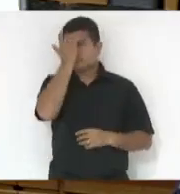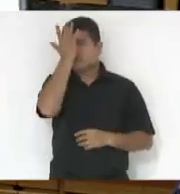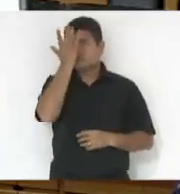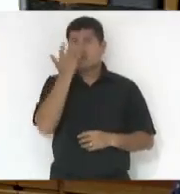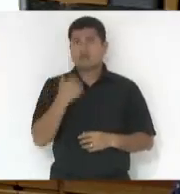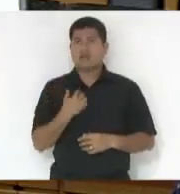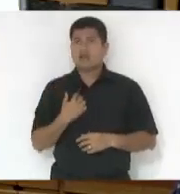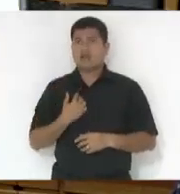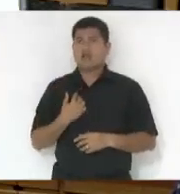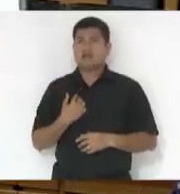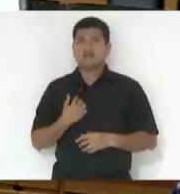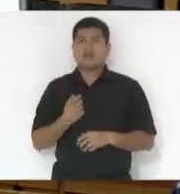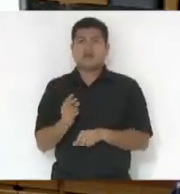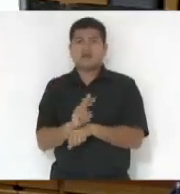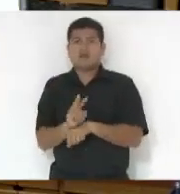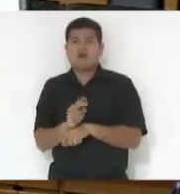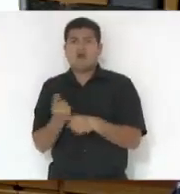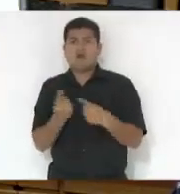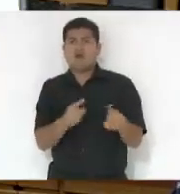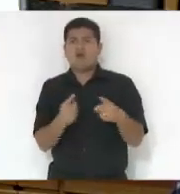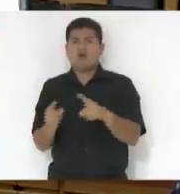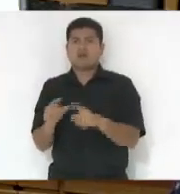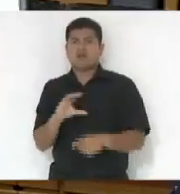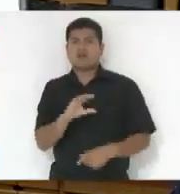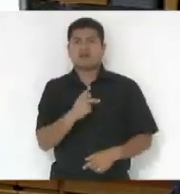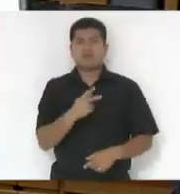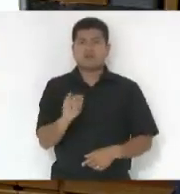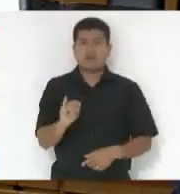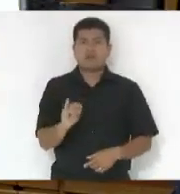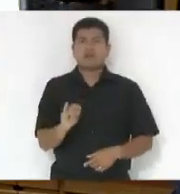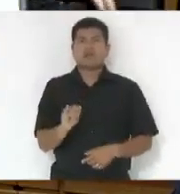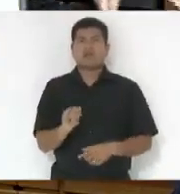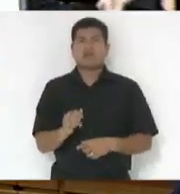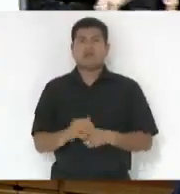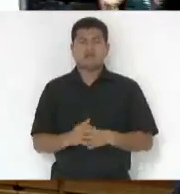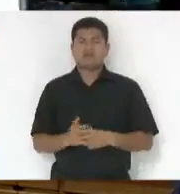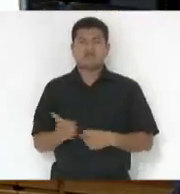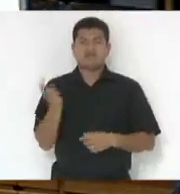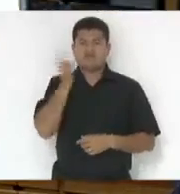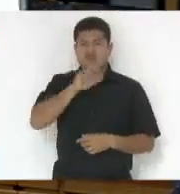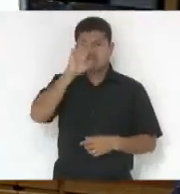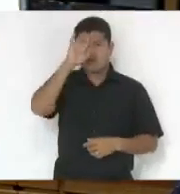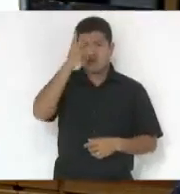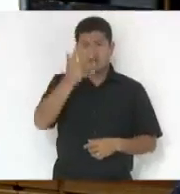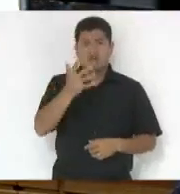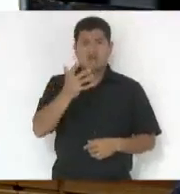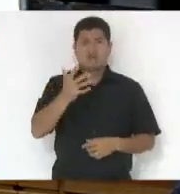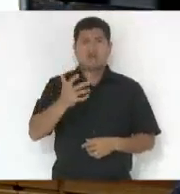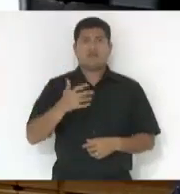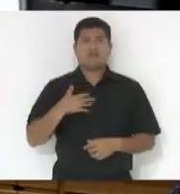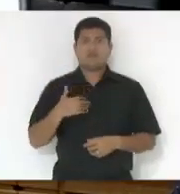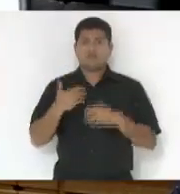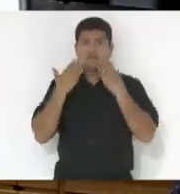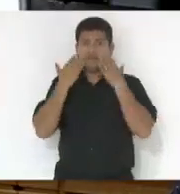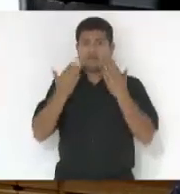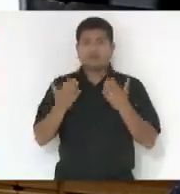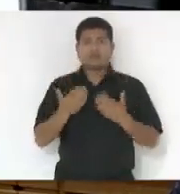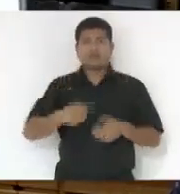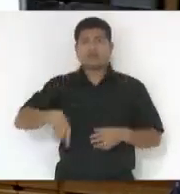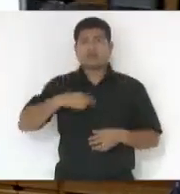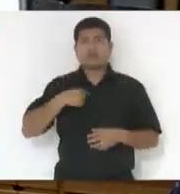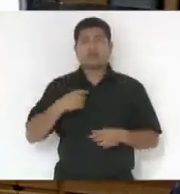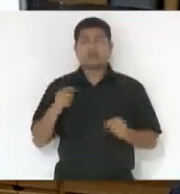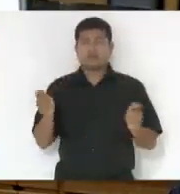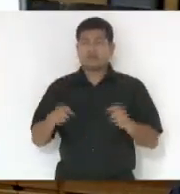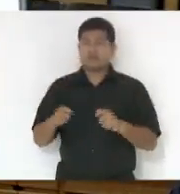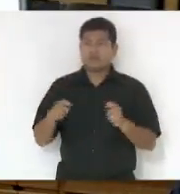às bruxas. Né? Vamos abrir CPI, como se isso fosse resolver. A CPI só vai mostrar isso, que todos nós podemos ir lá na Fazenda